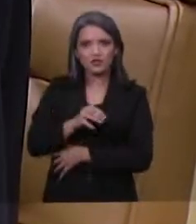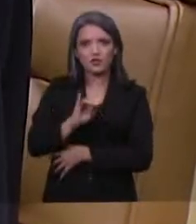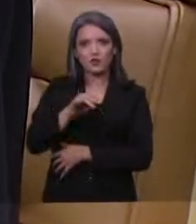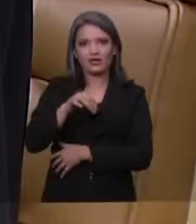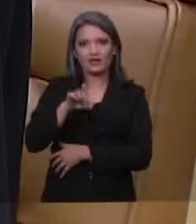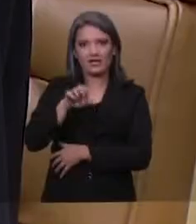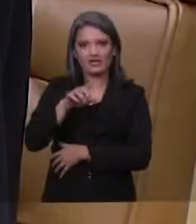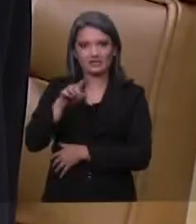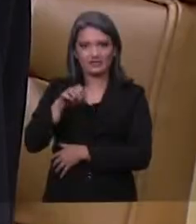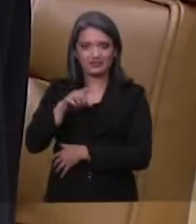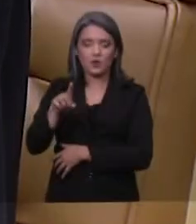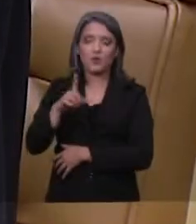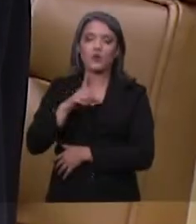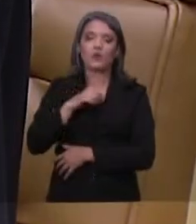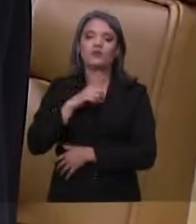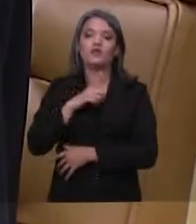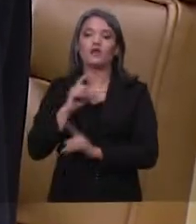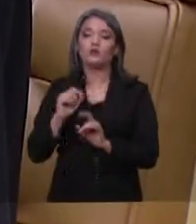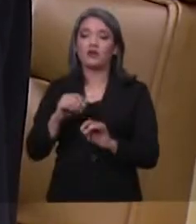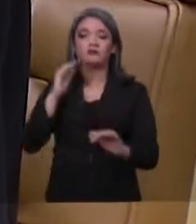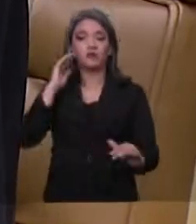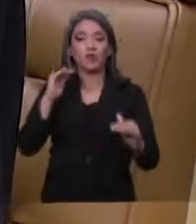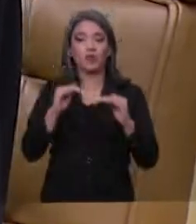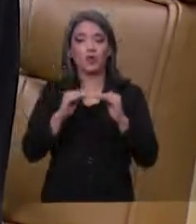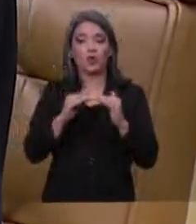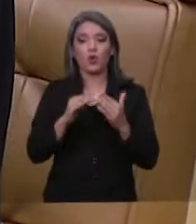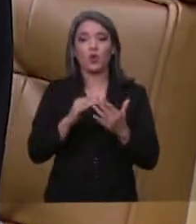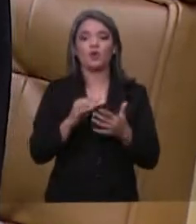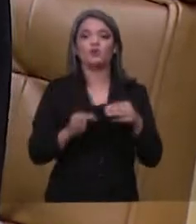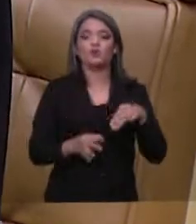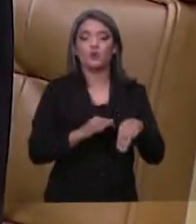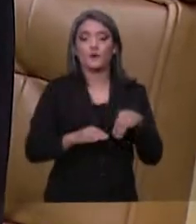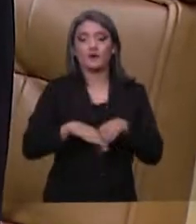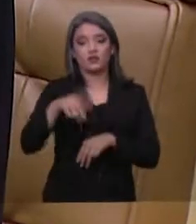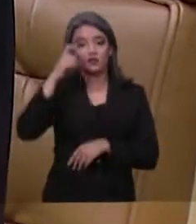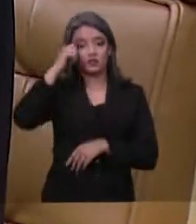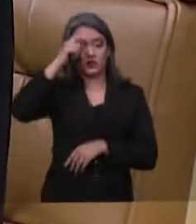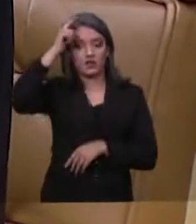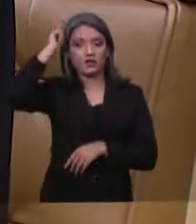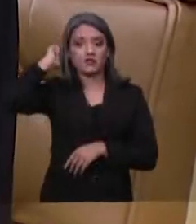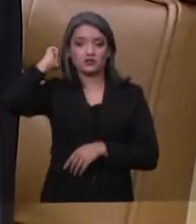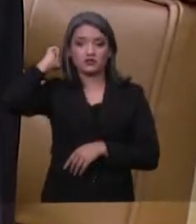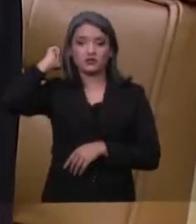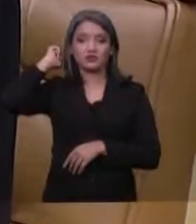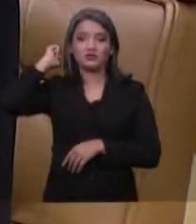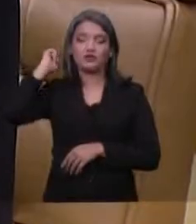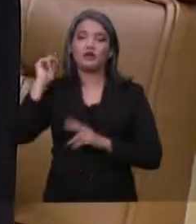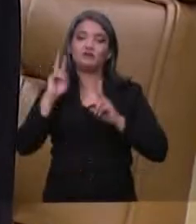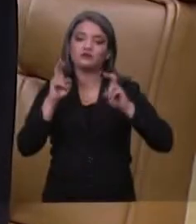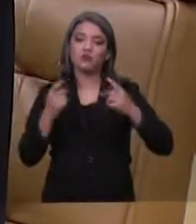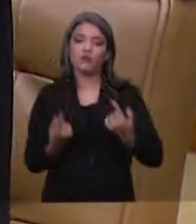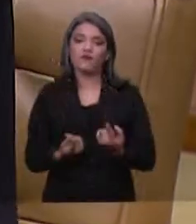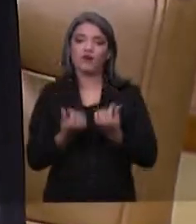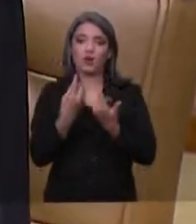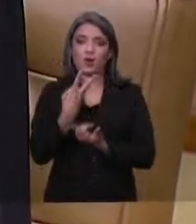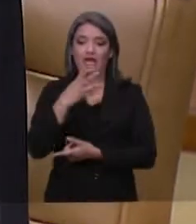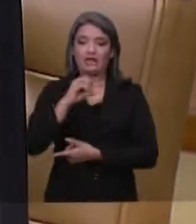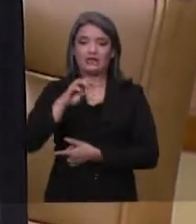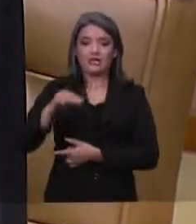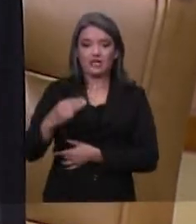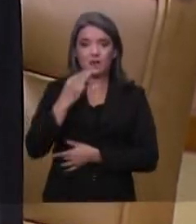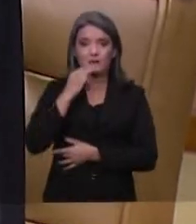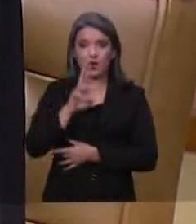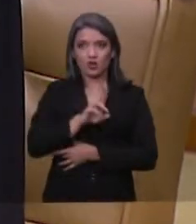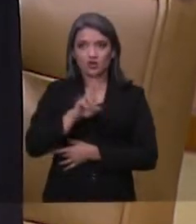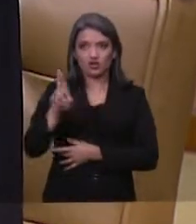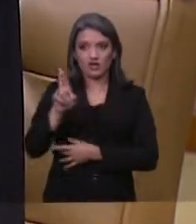387.4 do Código de Processo Penal, acompanha o eminente ministro relator Alexandre de Moraes quanto ao valor fixado de R$ 30 milhões em